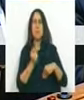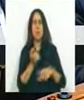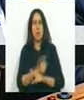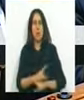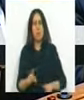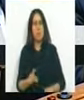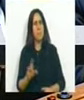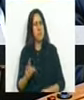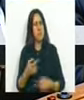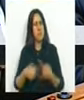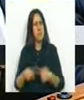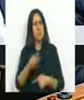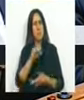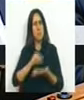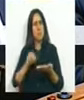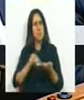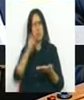os secretários de Estado,